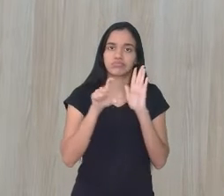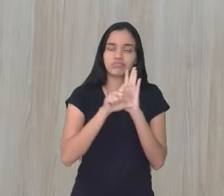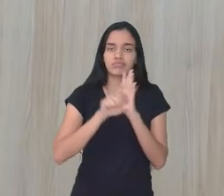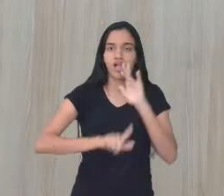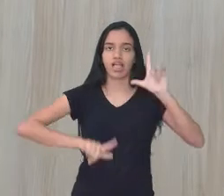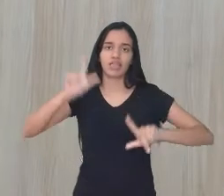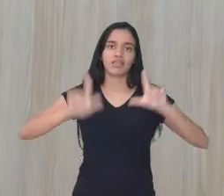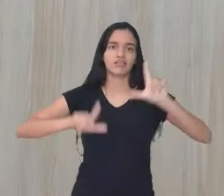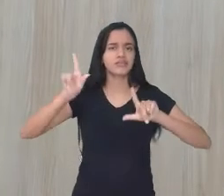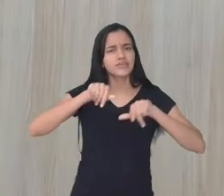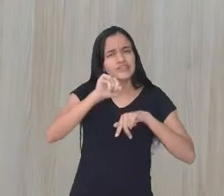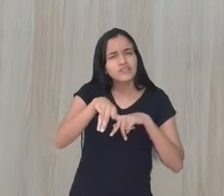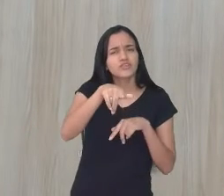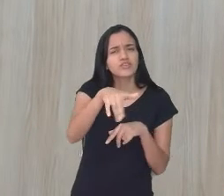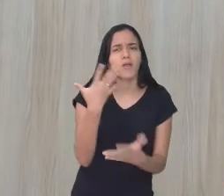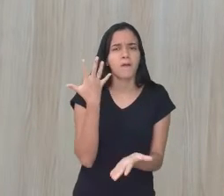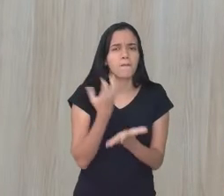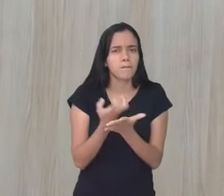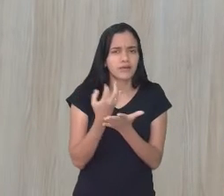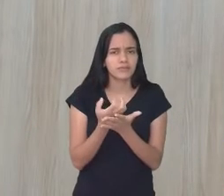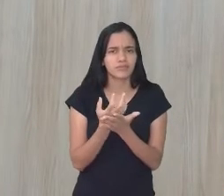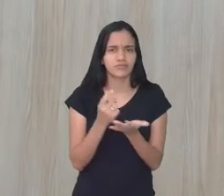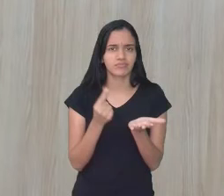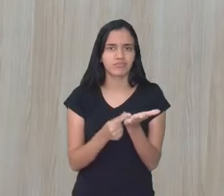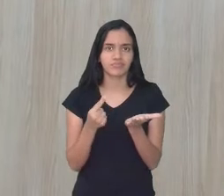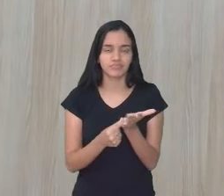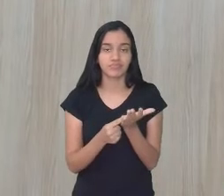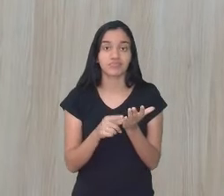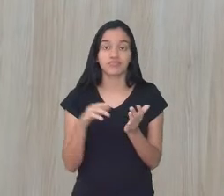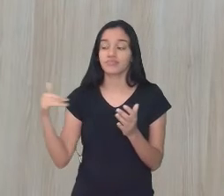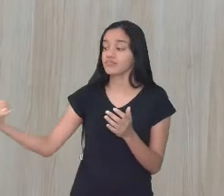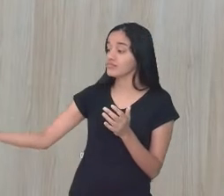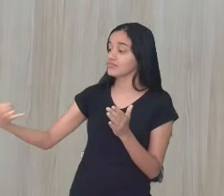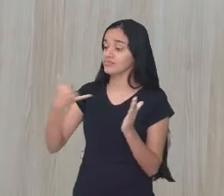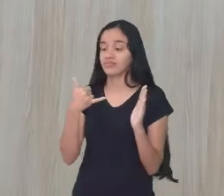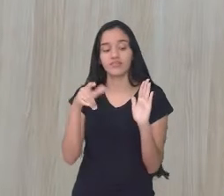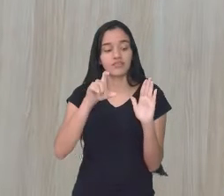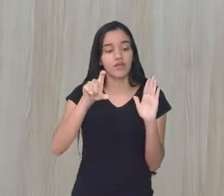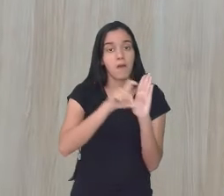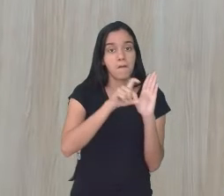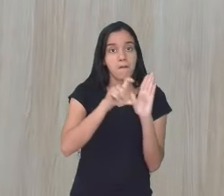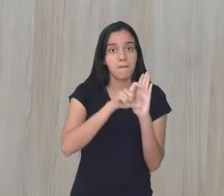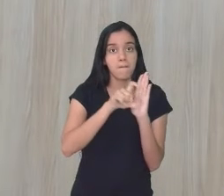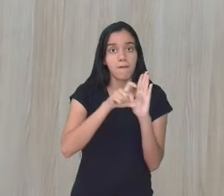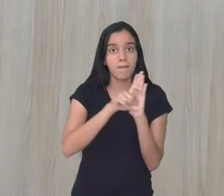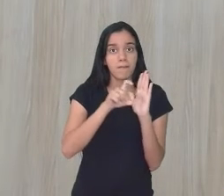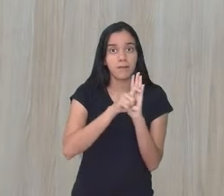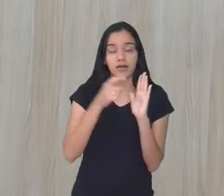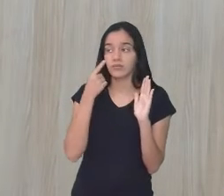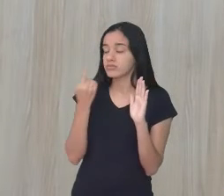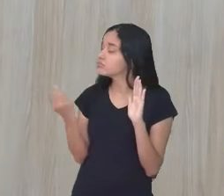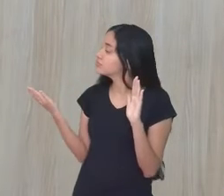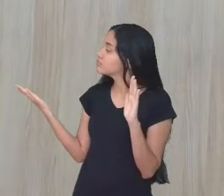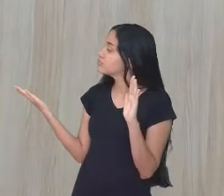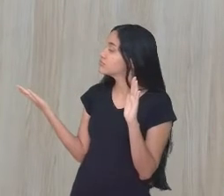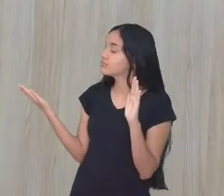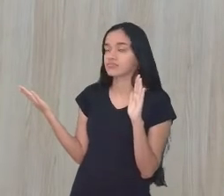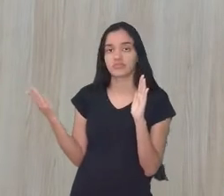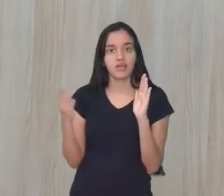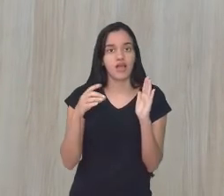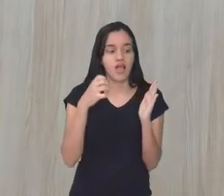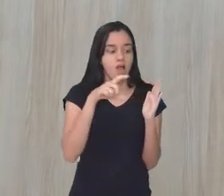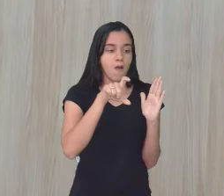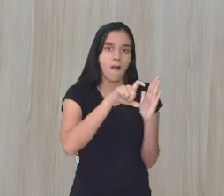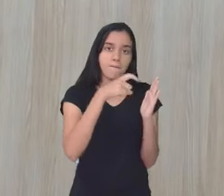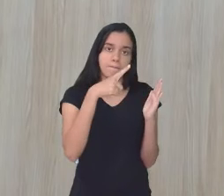aplicativo, fique esperto aí, olha, direciona o seu celular para a telinha e esses QR Codes aí,